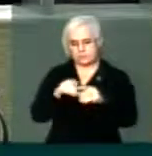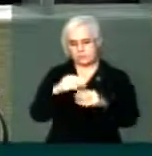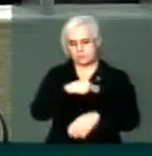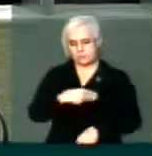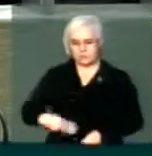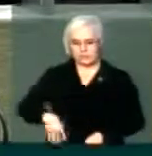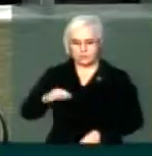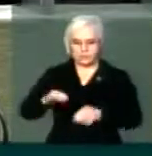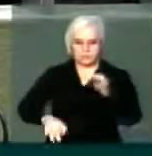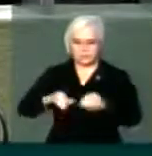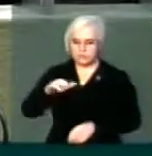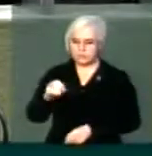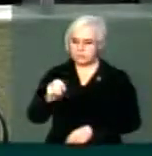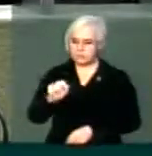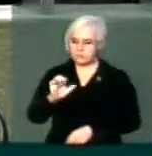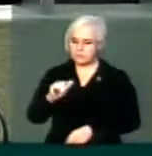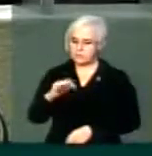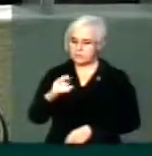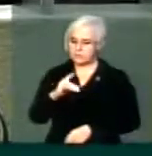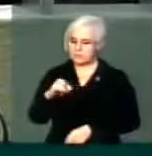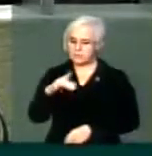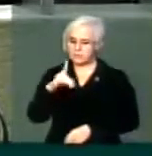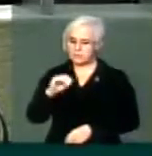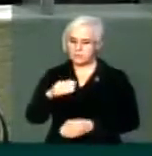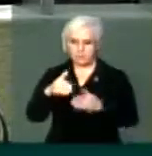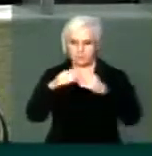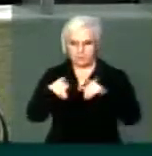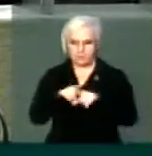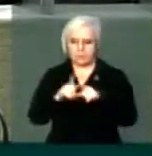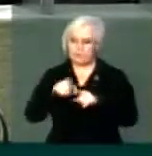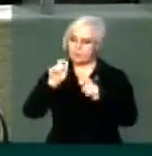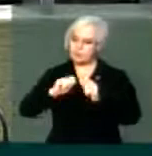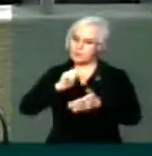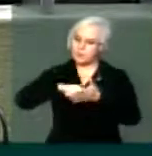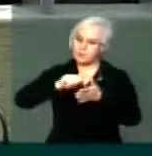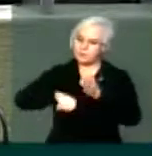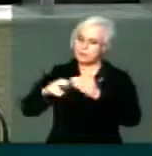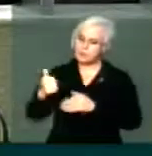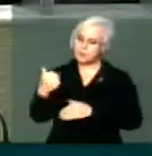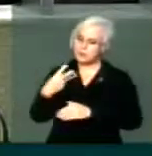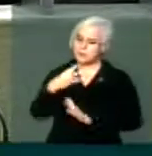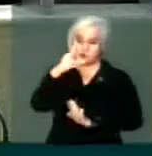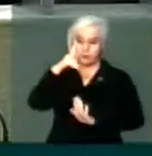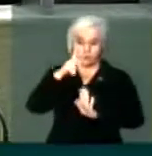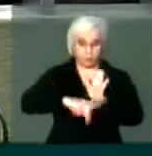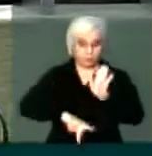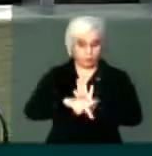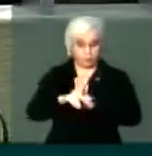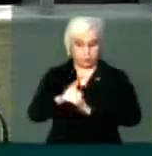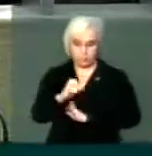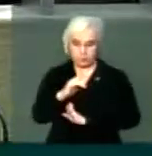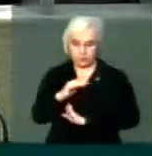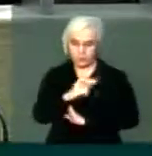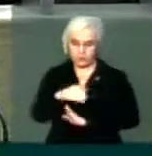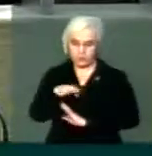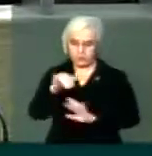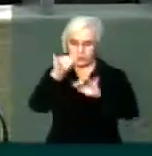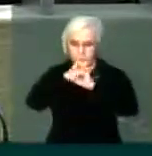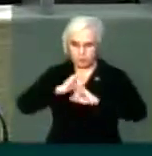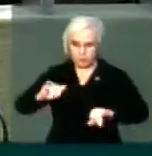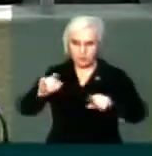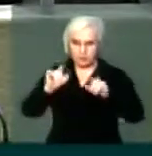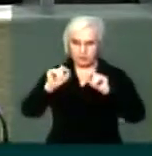Justiça, José Eduardo Cardoso, pedem que assine 13 portarias declaratórias, uma